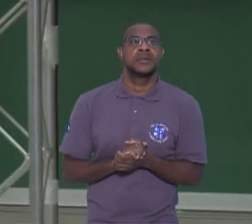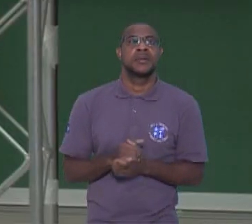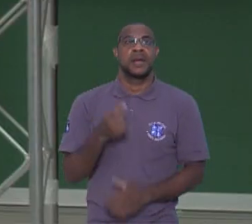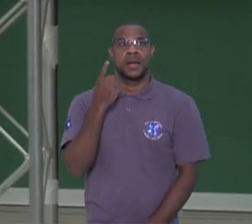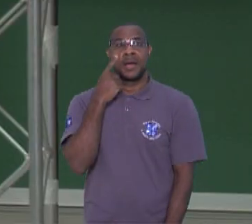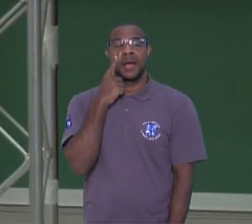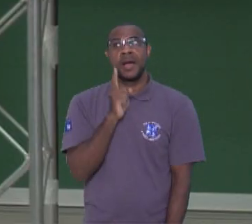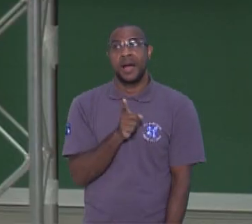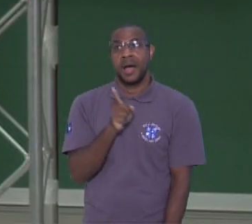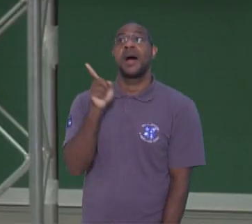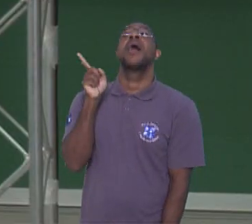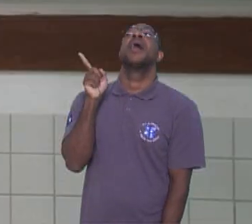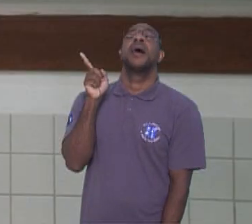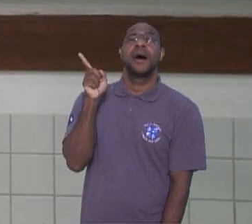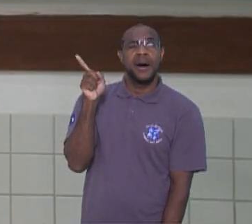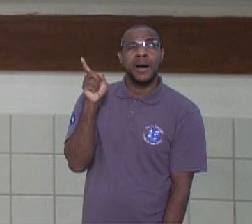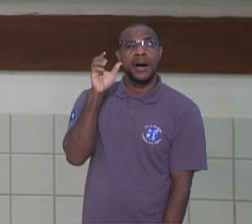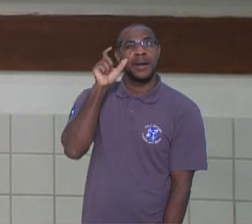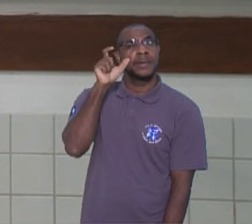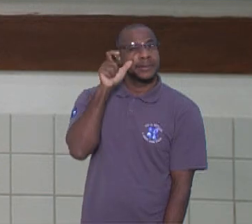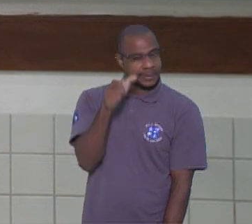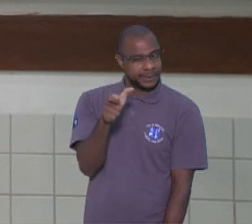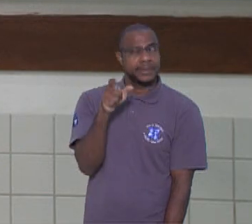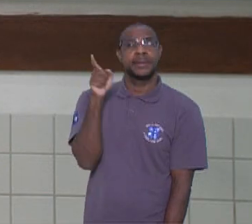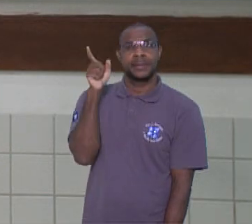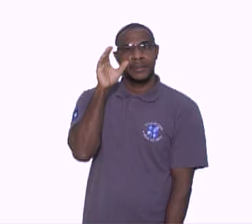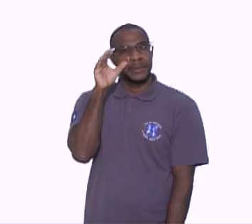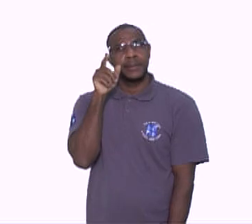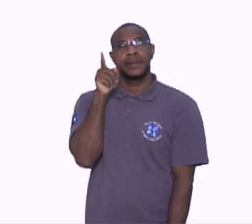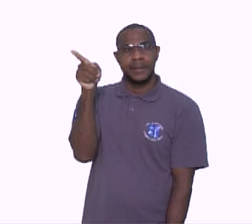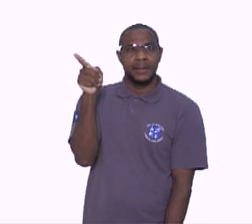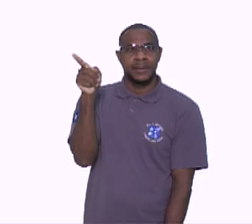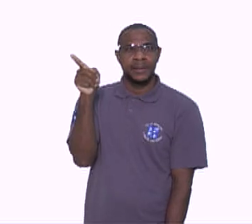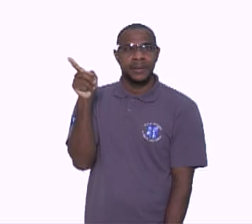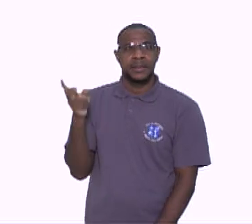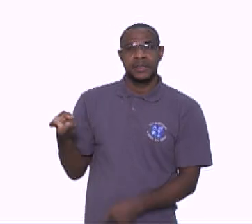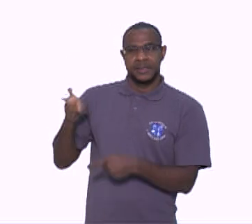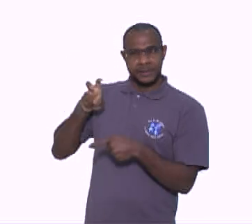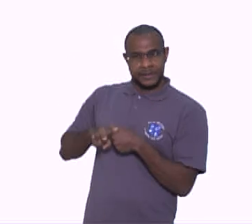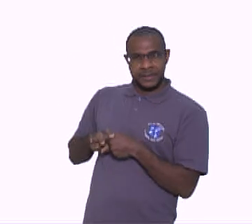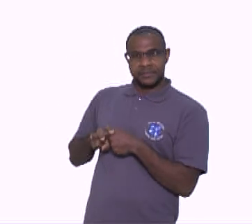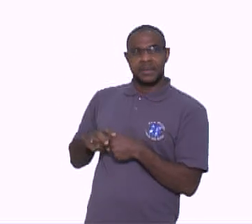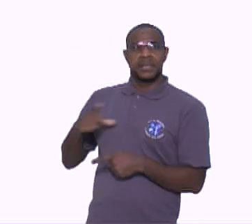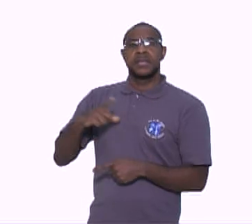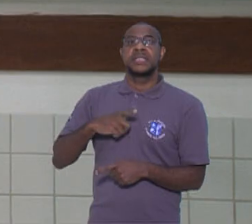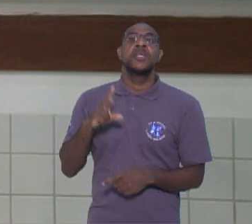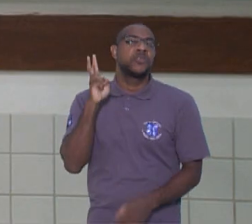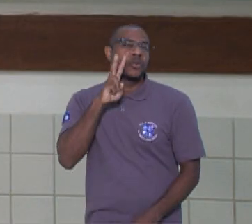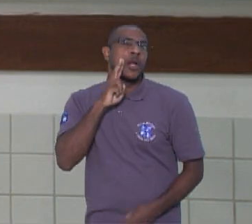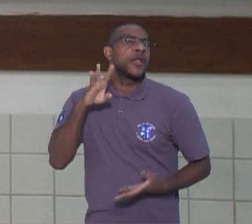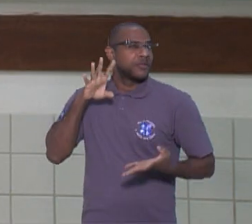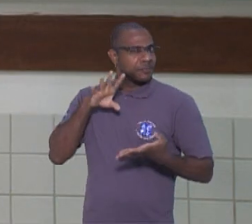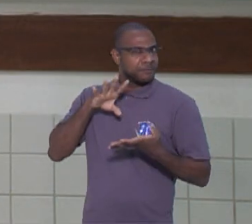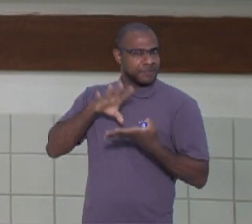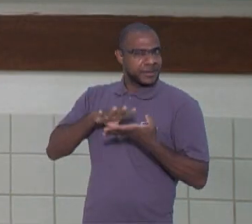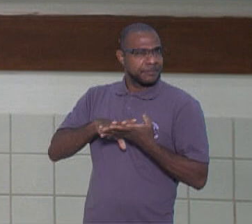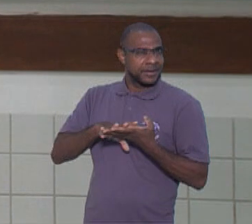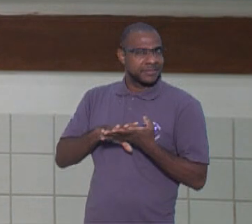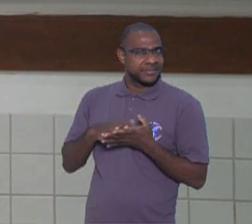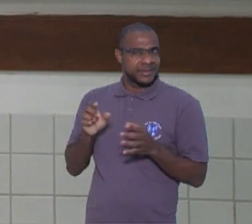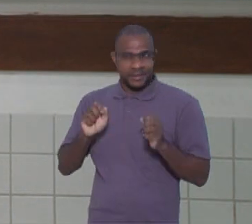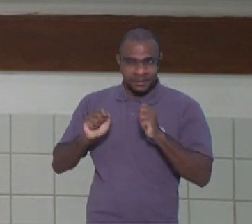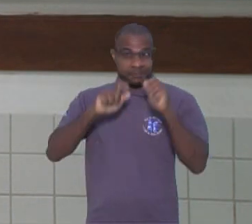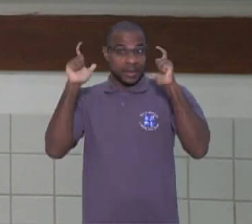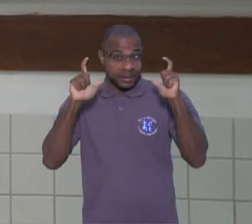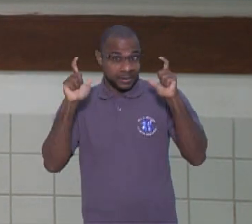Aham, olha só que interessante. Seta aqui, lá vem história de matemática. Tá ligadinho aí? Vamos ver